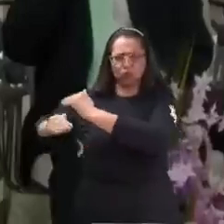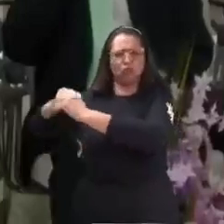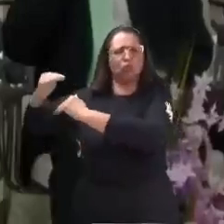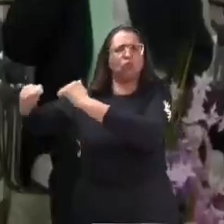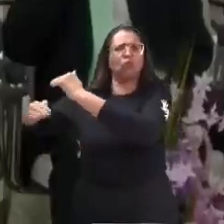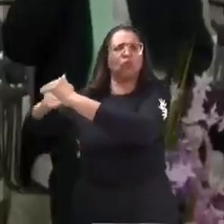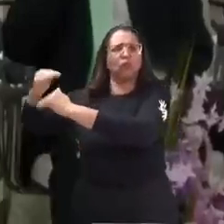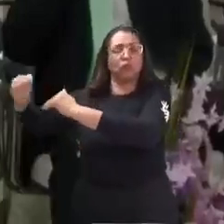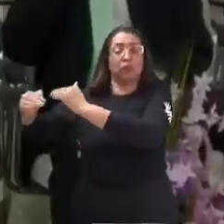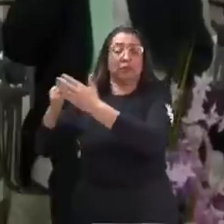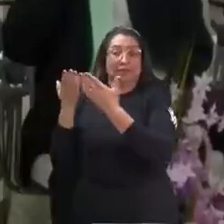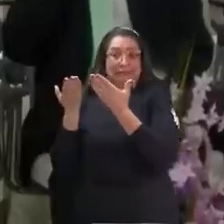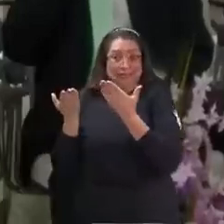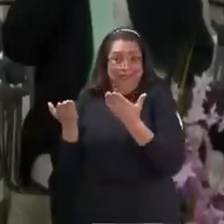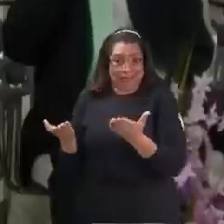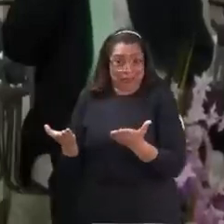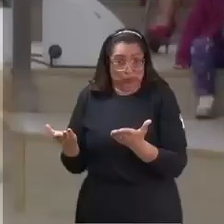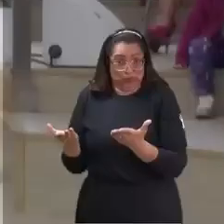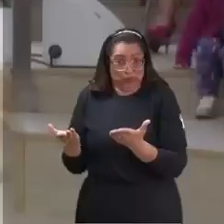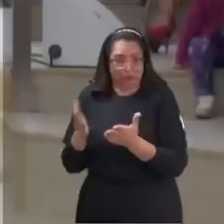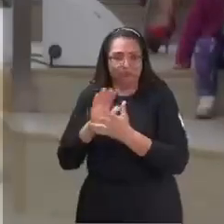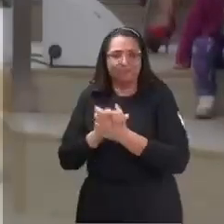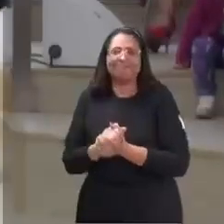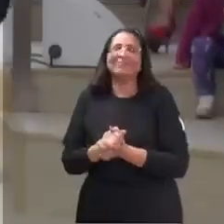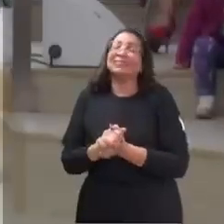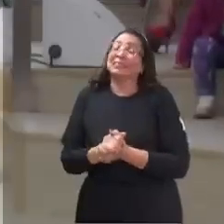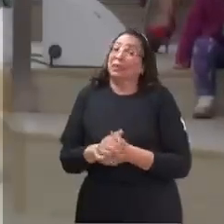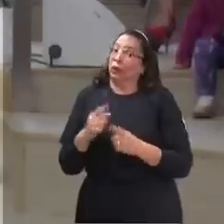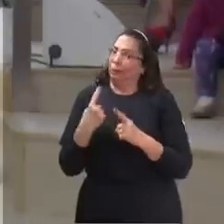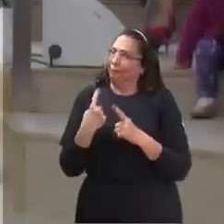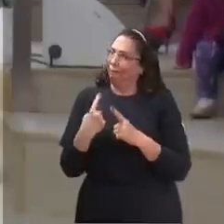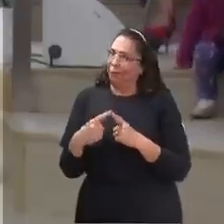Mas o inferno dizia para a mulher: a culpa é sua.